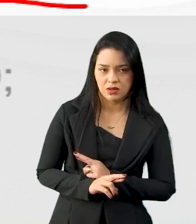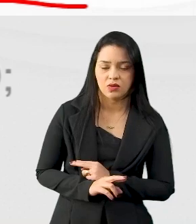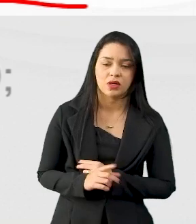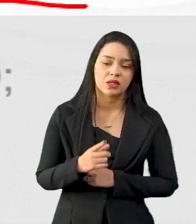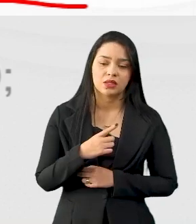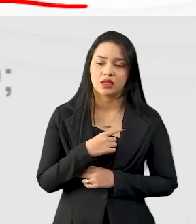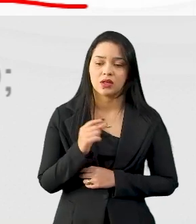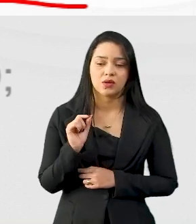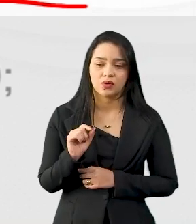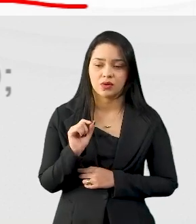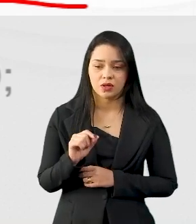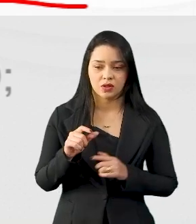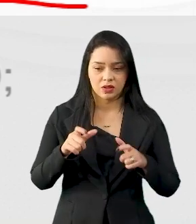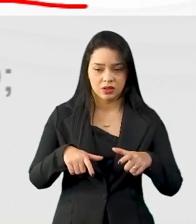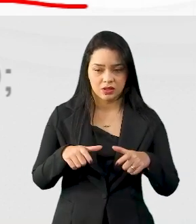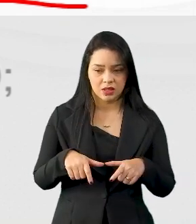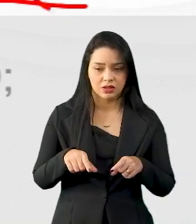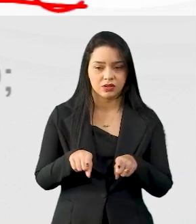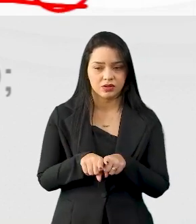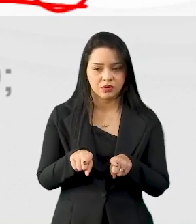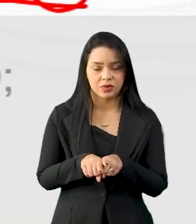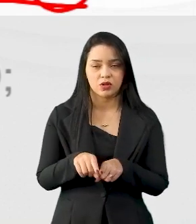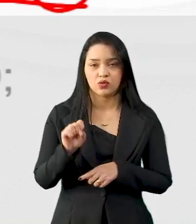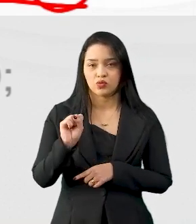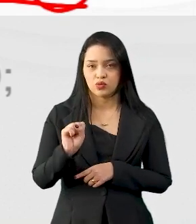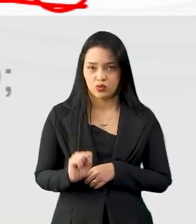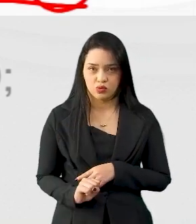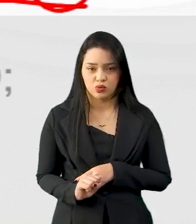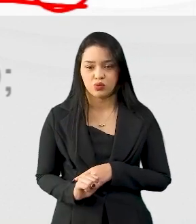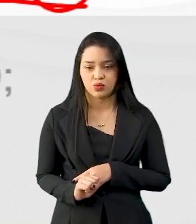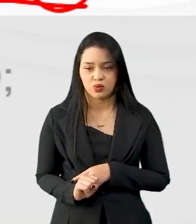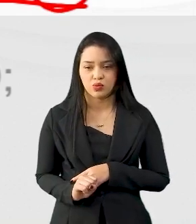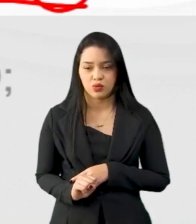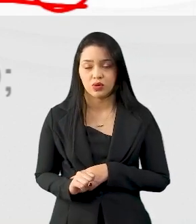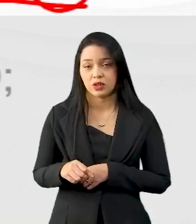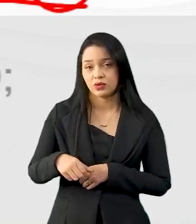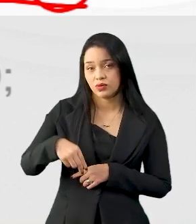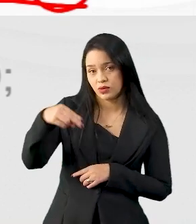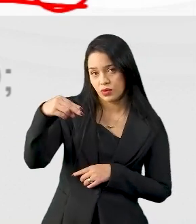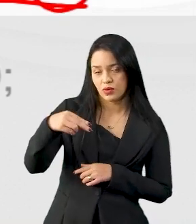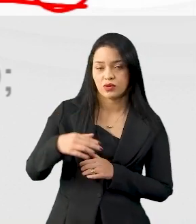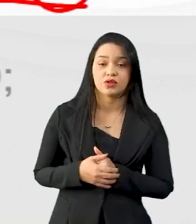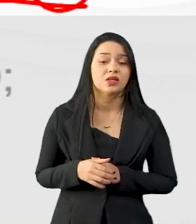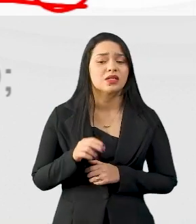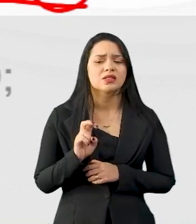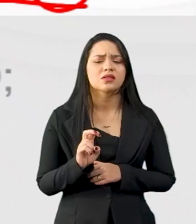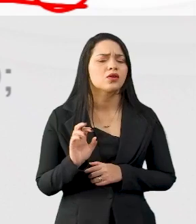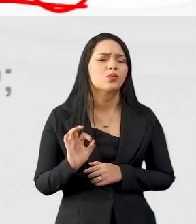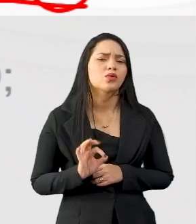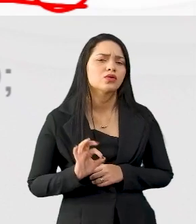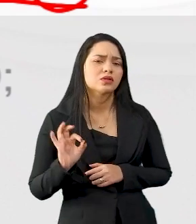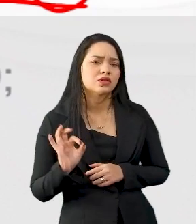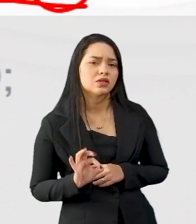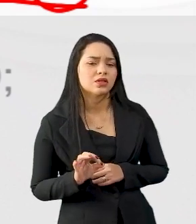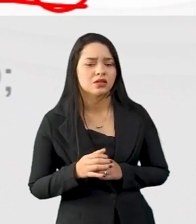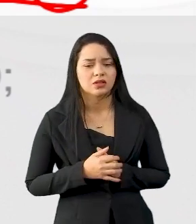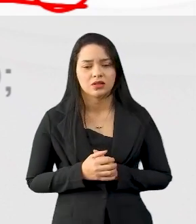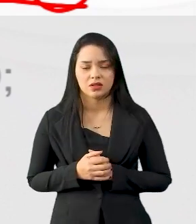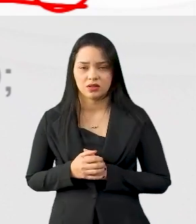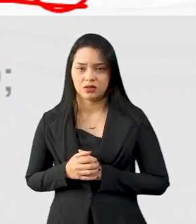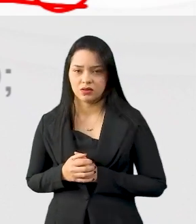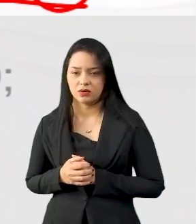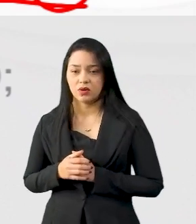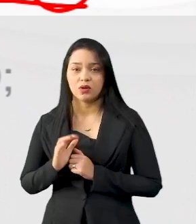tem localidades tanto no hemisfério sul quanto no hemisfério norte, 5%, tá certo? Então, só aqui